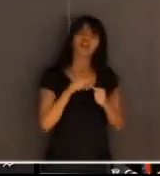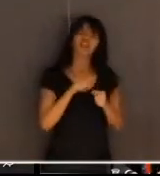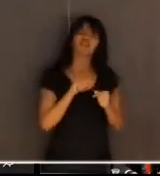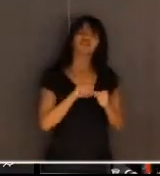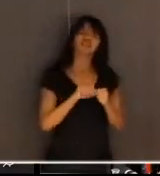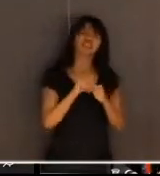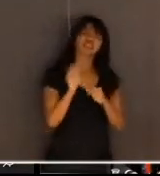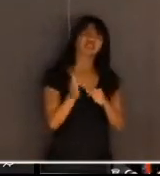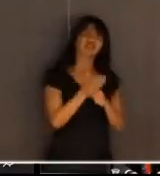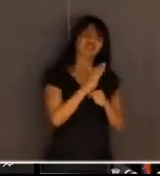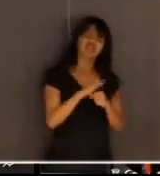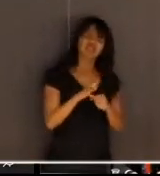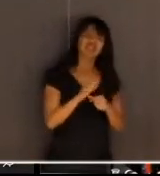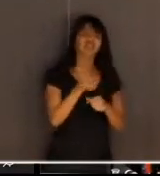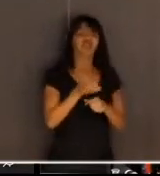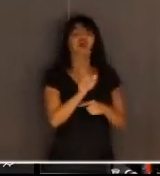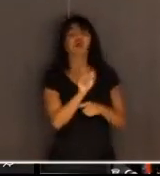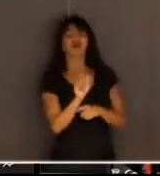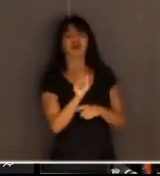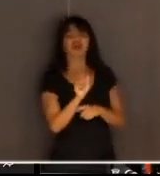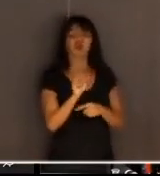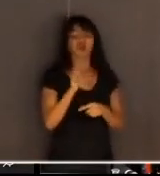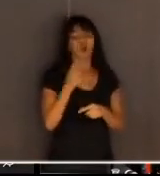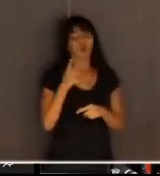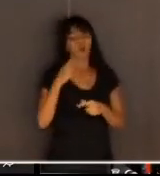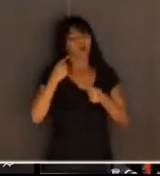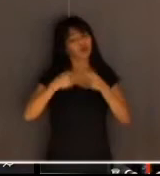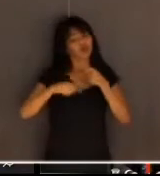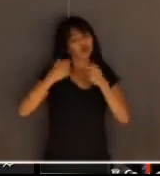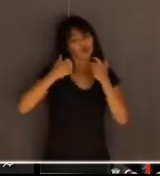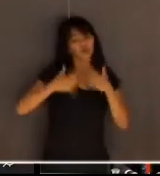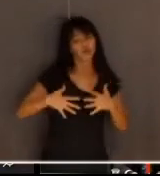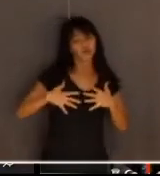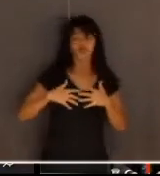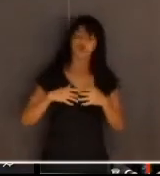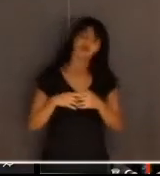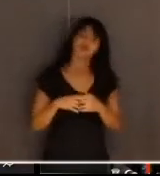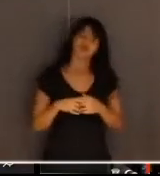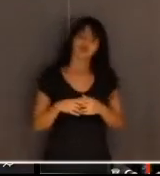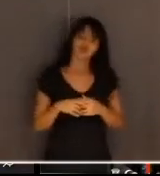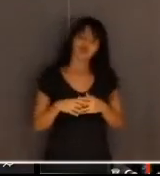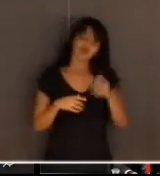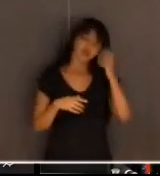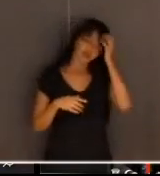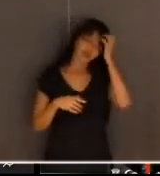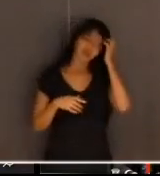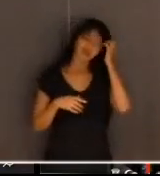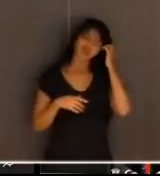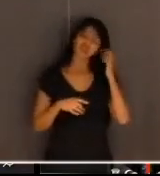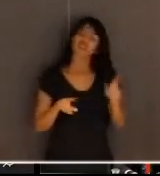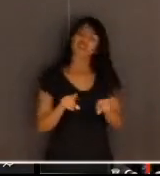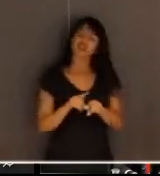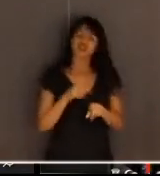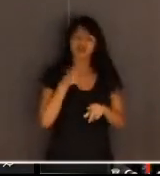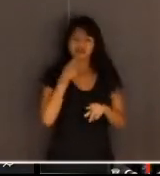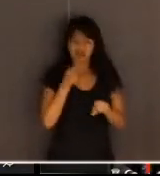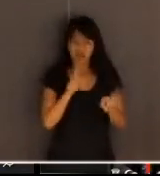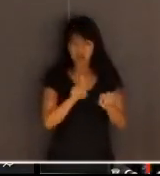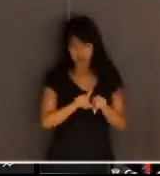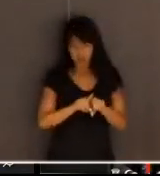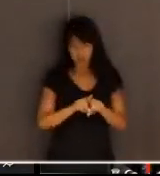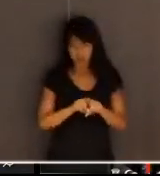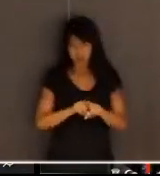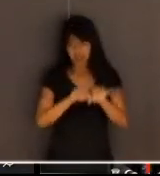nulidade ou por que nós estamos contra-argumentando em relação à nulidade. E falo isso